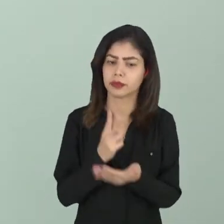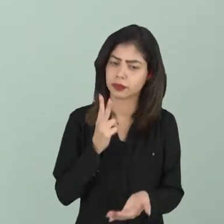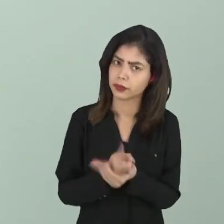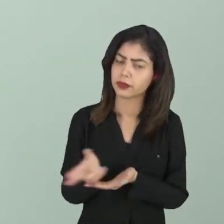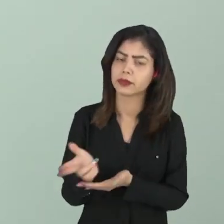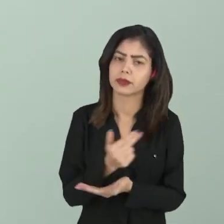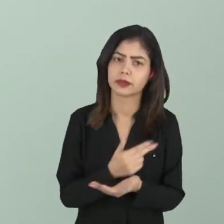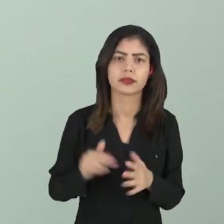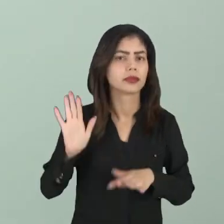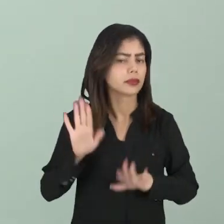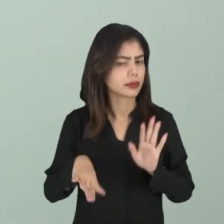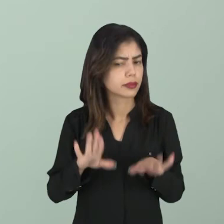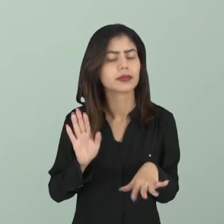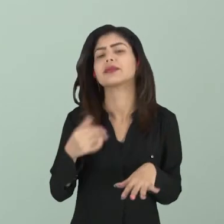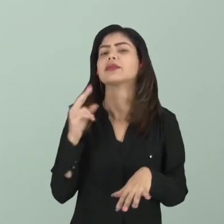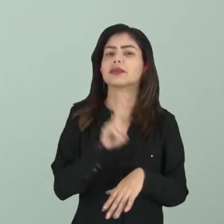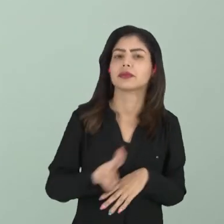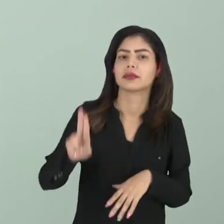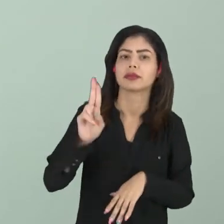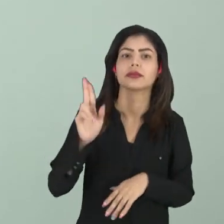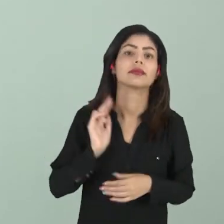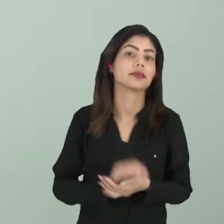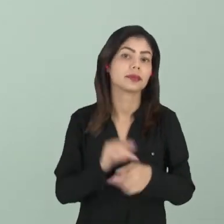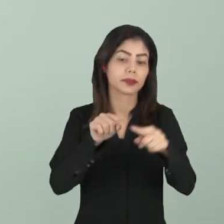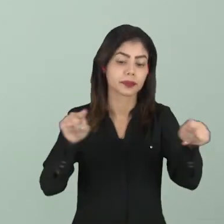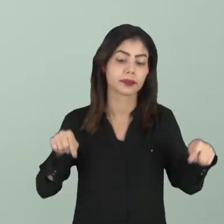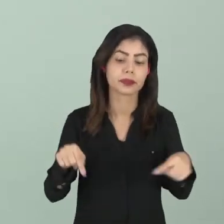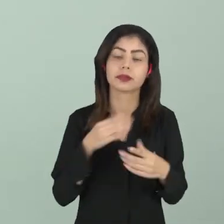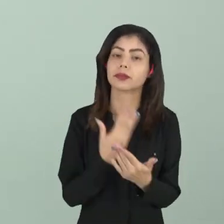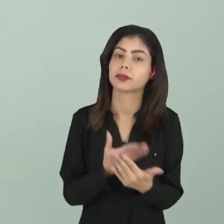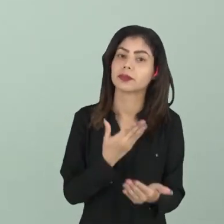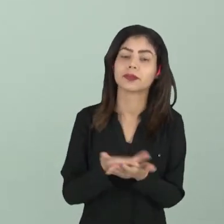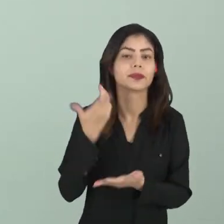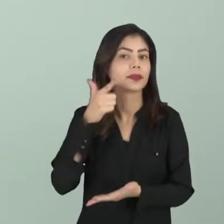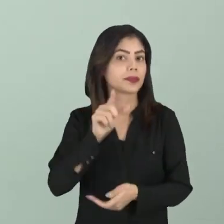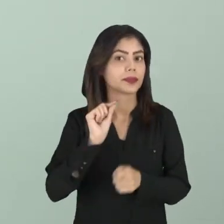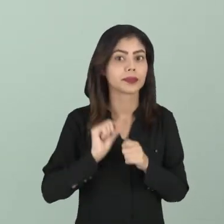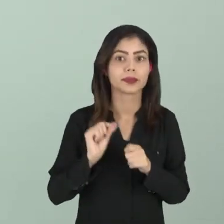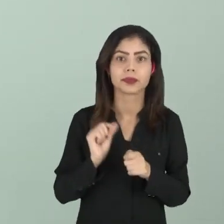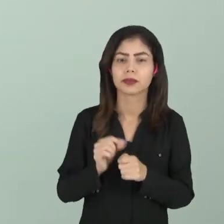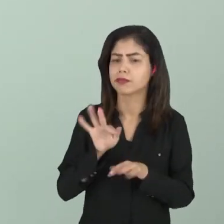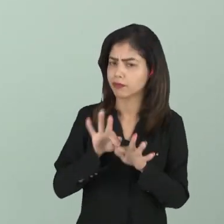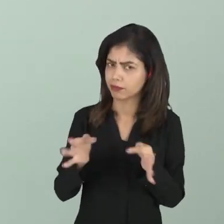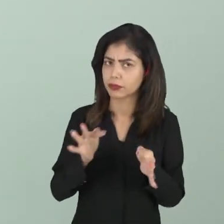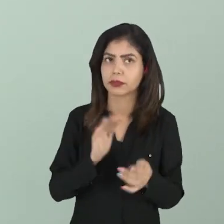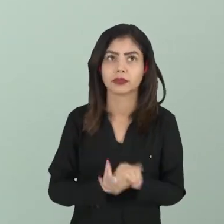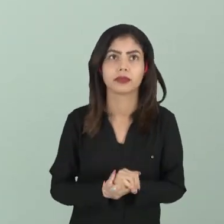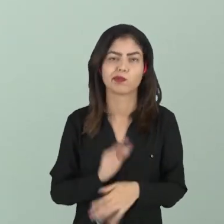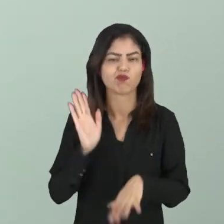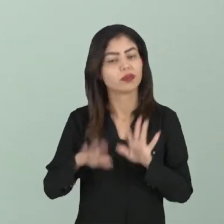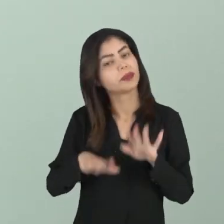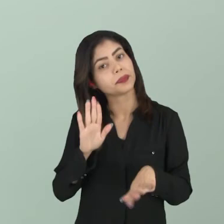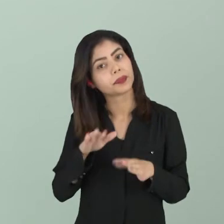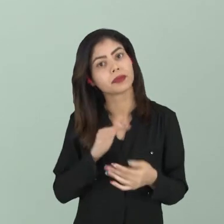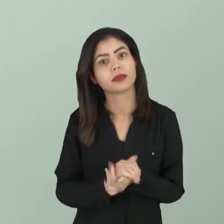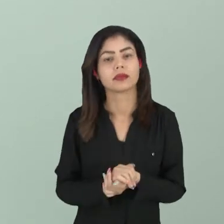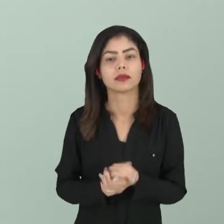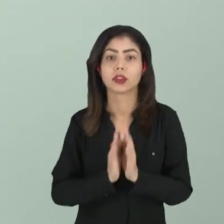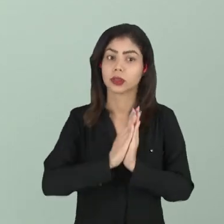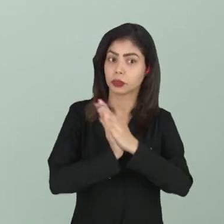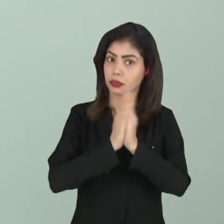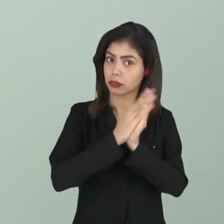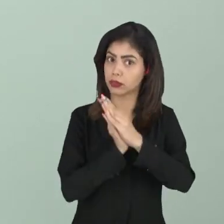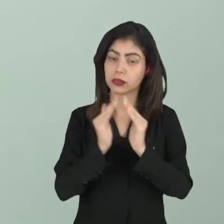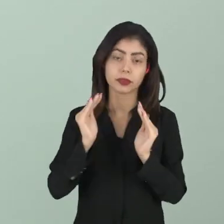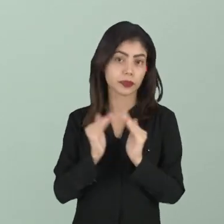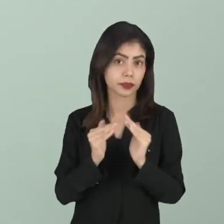que a gente geralmente utiliza na sala de aula e consegue fazer com recursos muito simples. Às vezes com um boneco que você tem